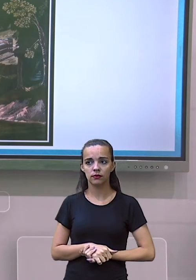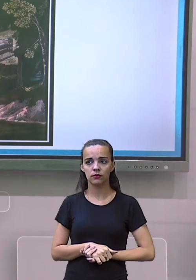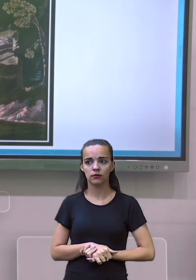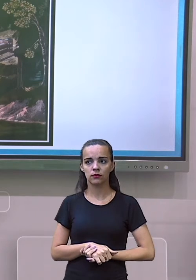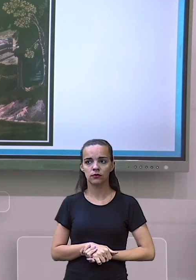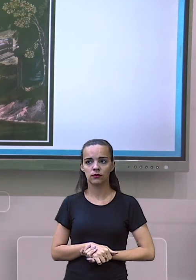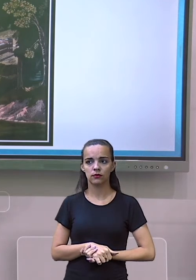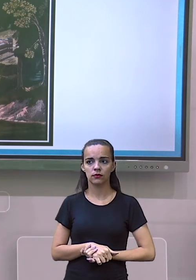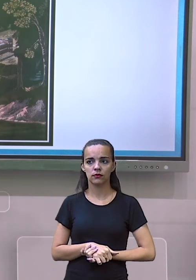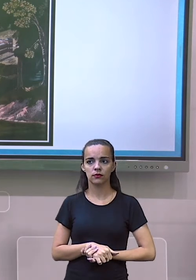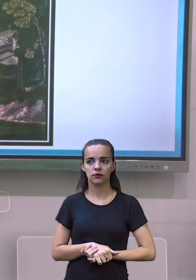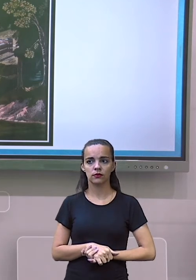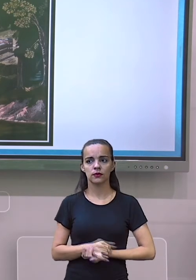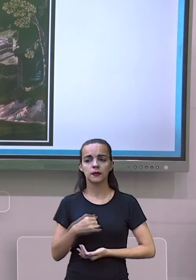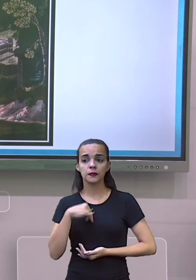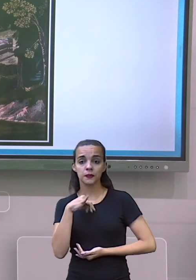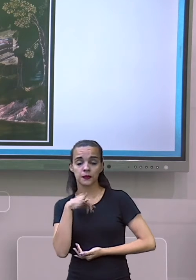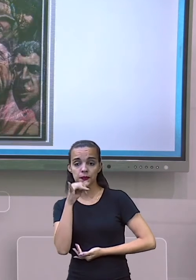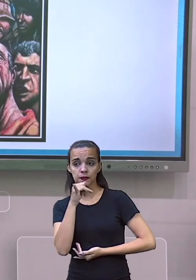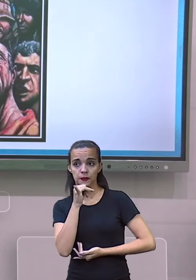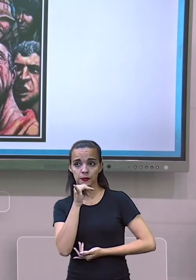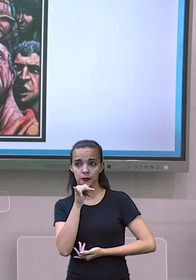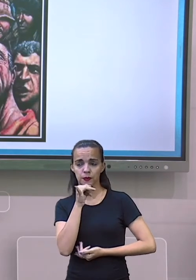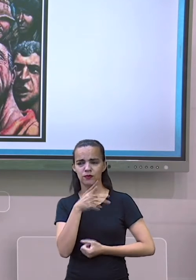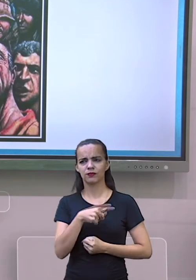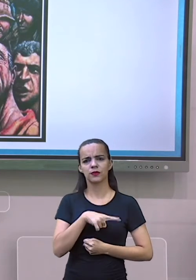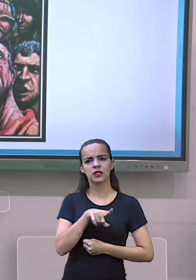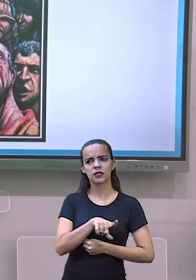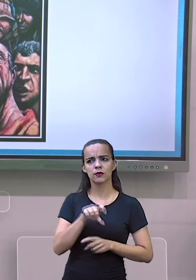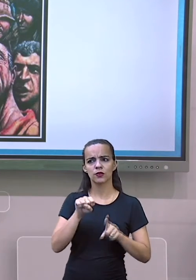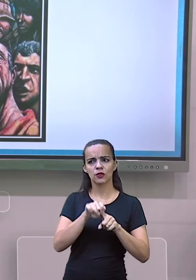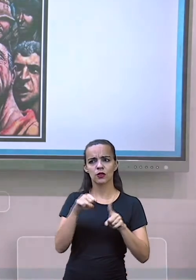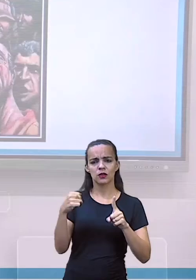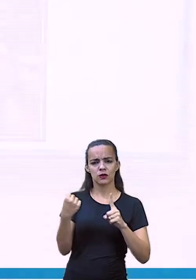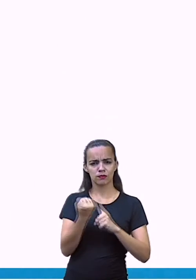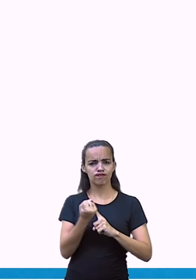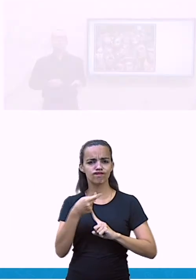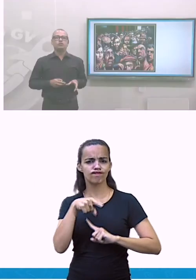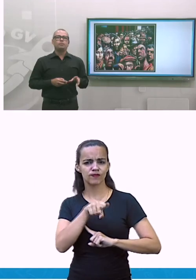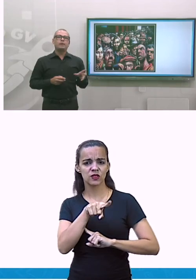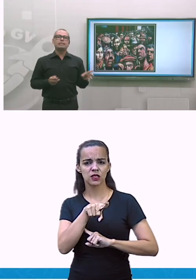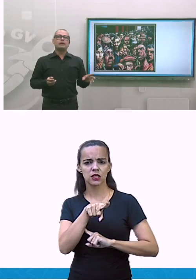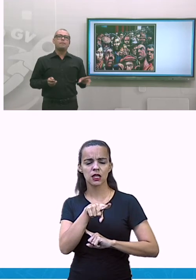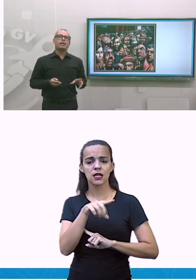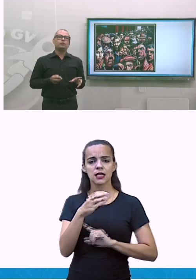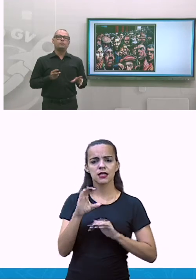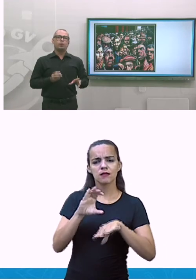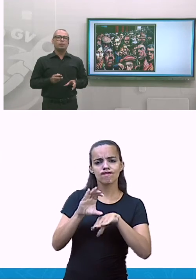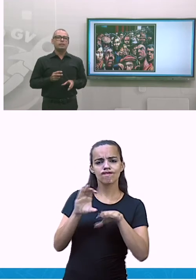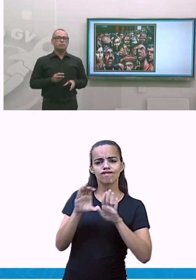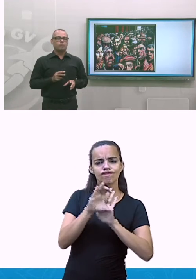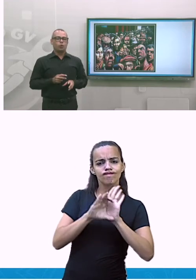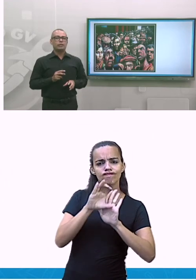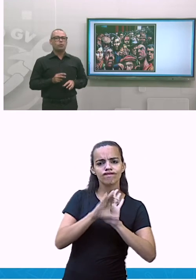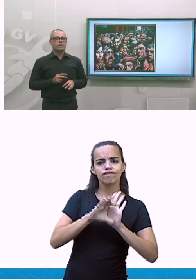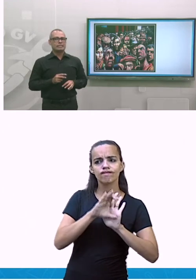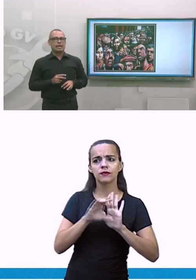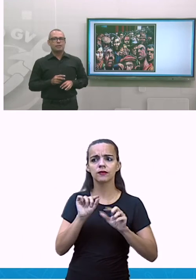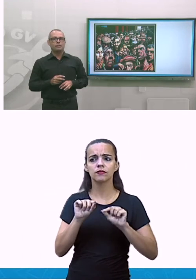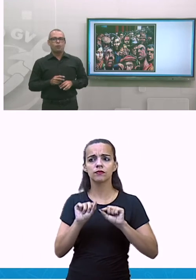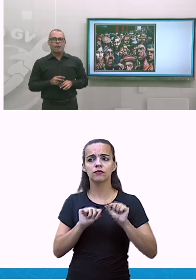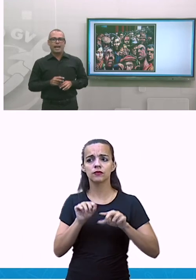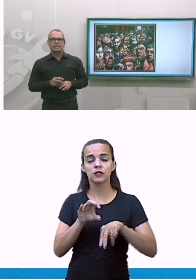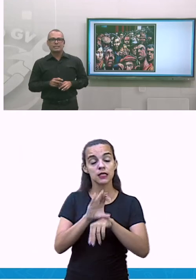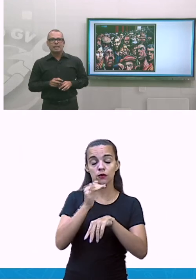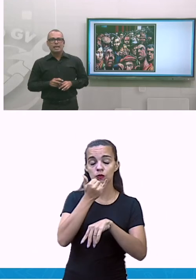é Engels que se pronuncia. O socialismo científico é a corrente de pensamento